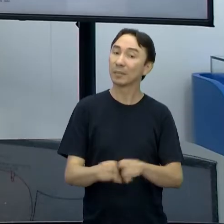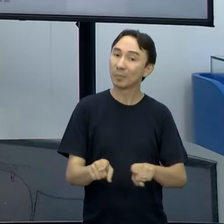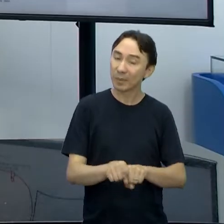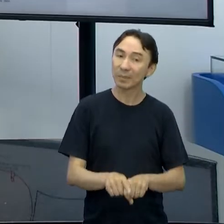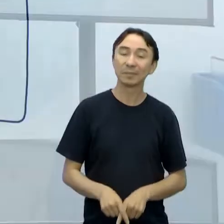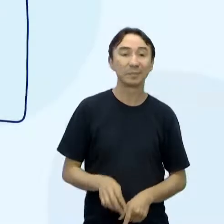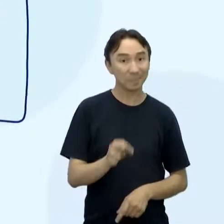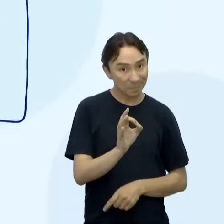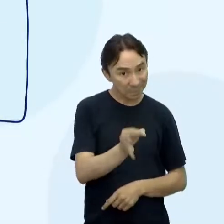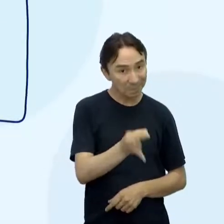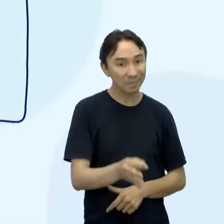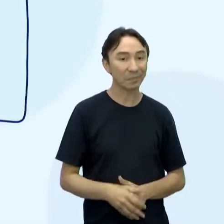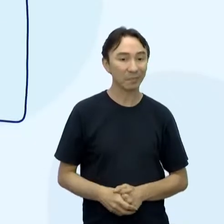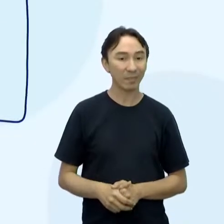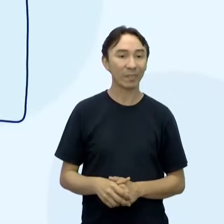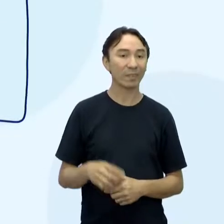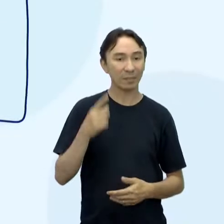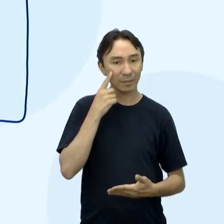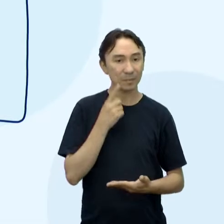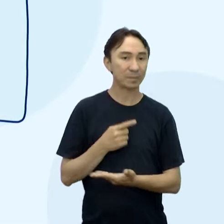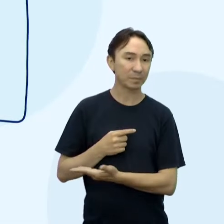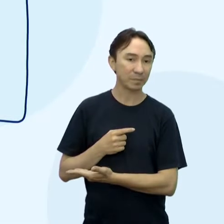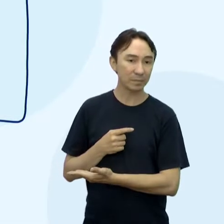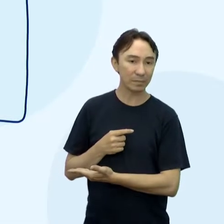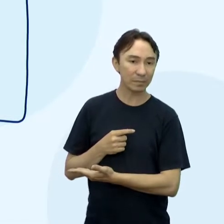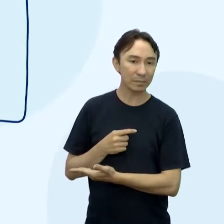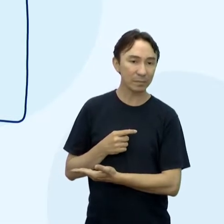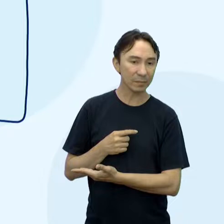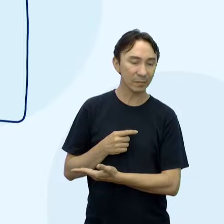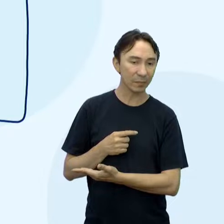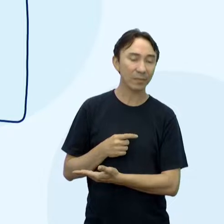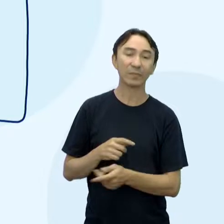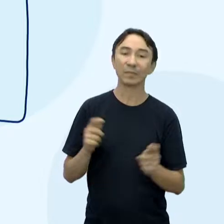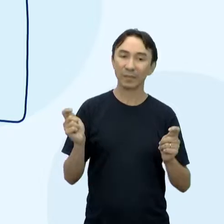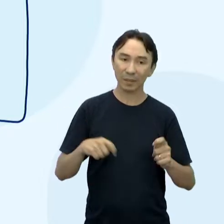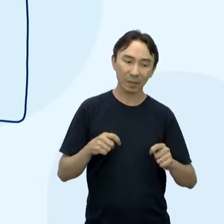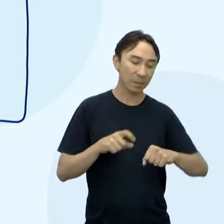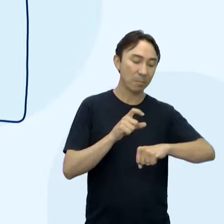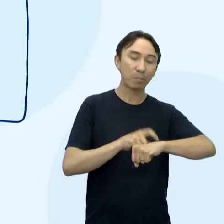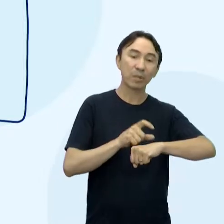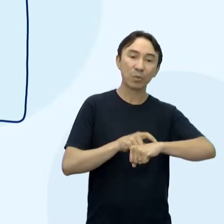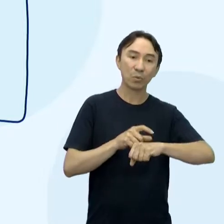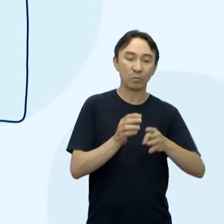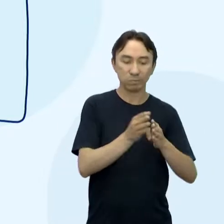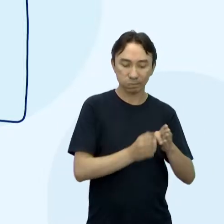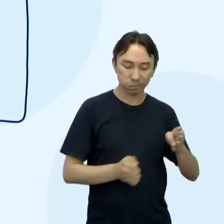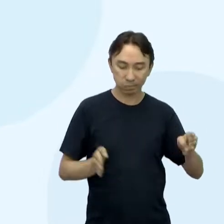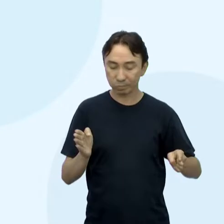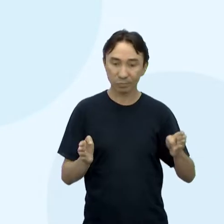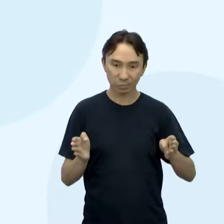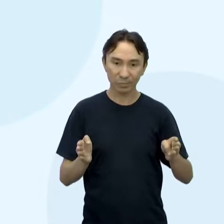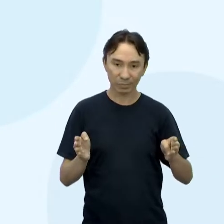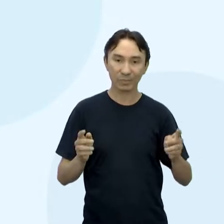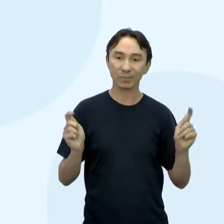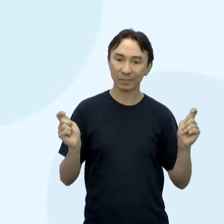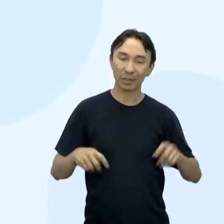vocês o pêndulo, como você calcula o período desse pêndulo simples aí, através dessa equaçãozinha aí. O que